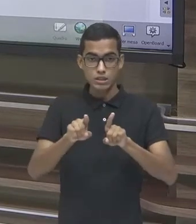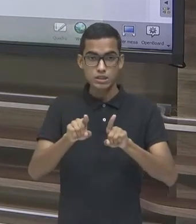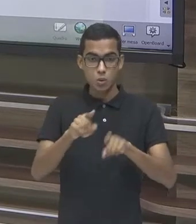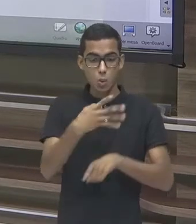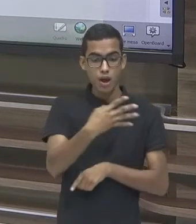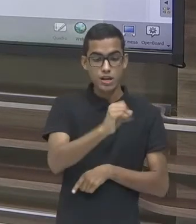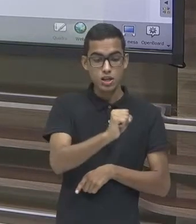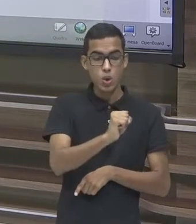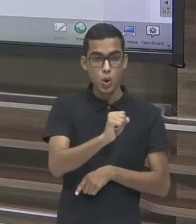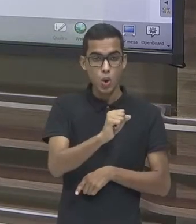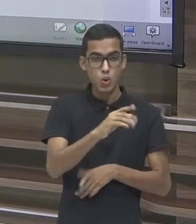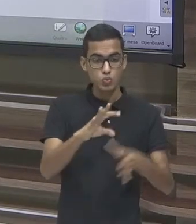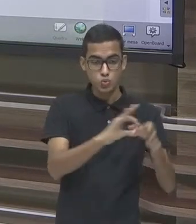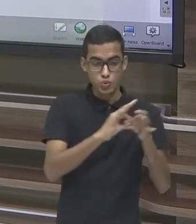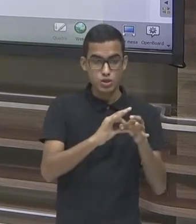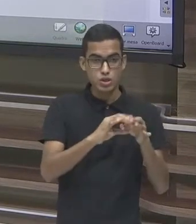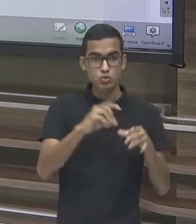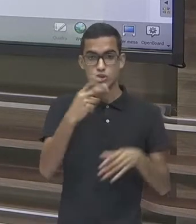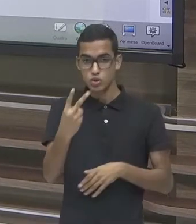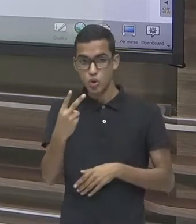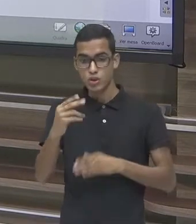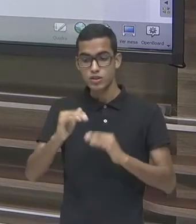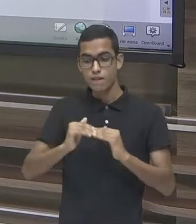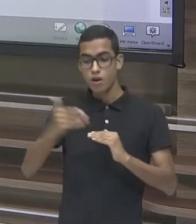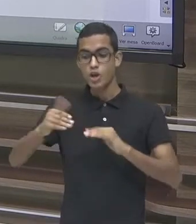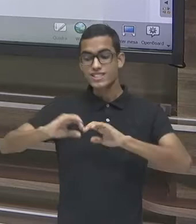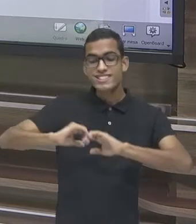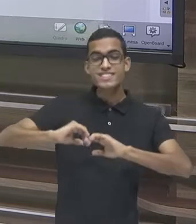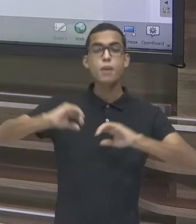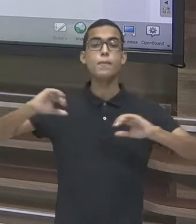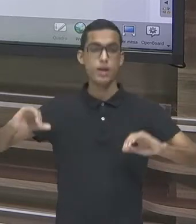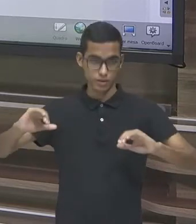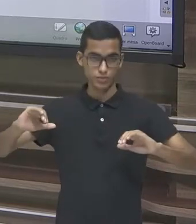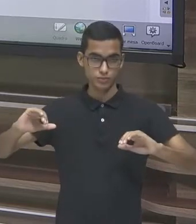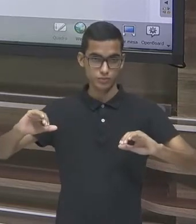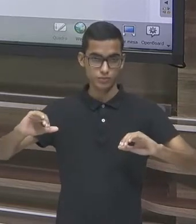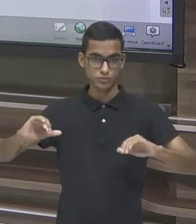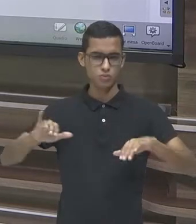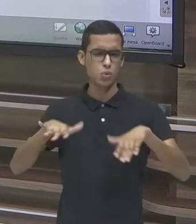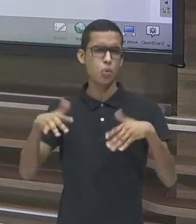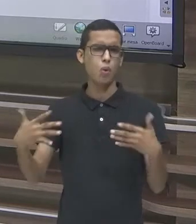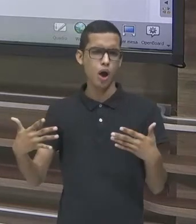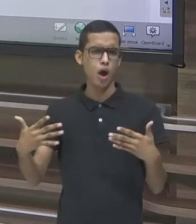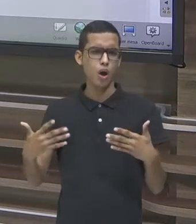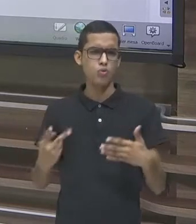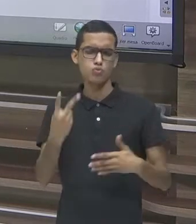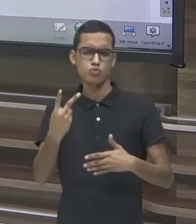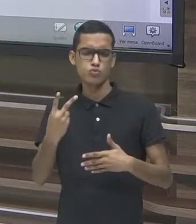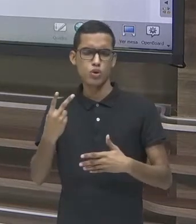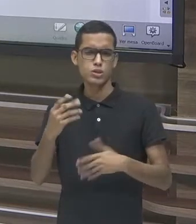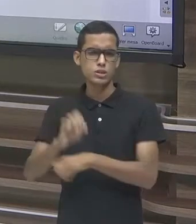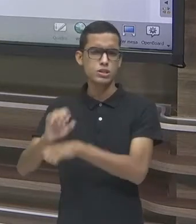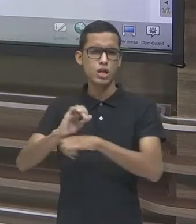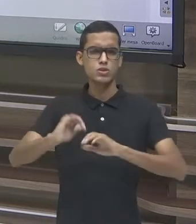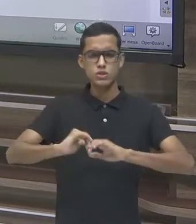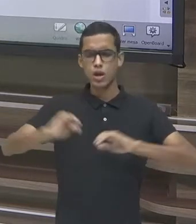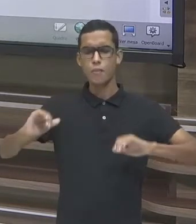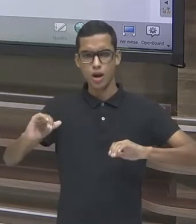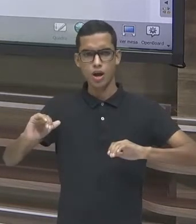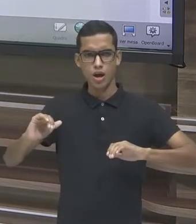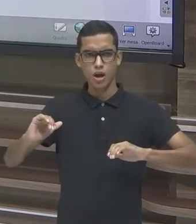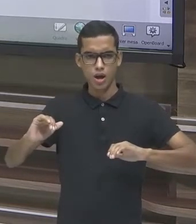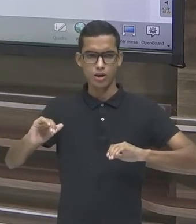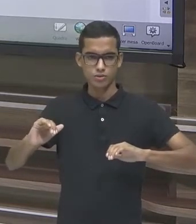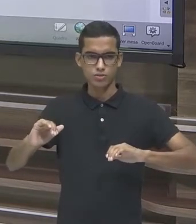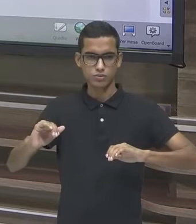descobrir com essa questão. Então aí é só pensar um pouquinho quais seriam então os estados que compõem esse país, mas